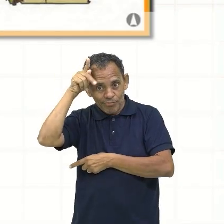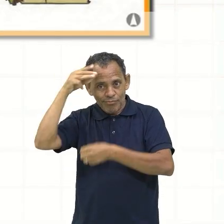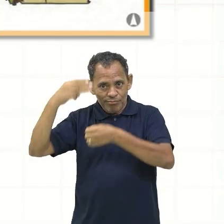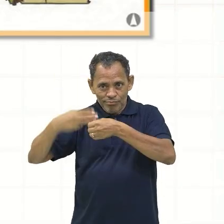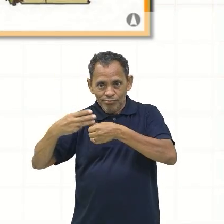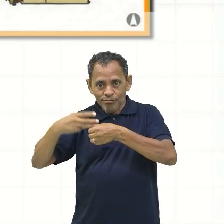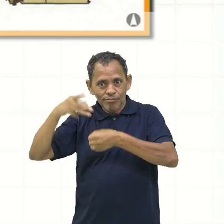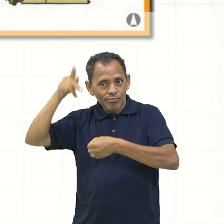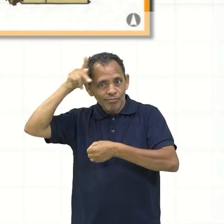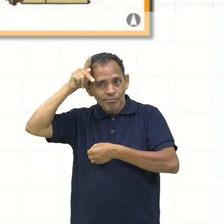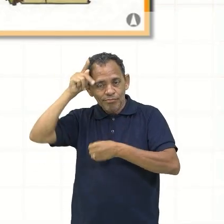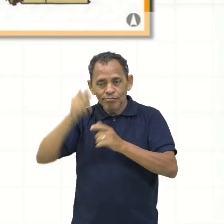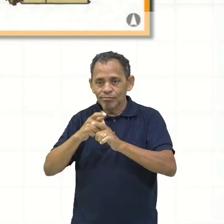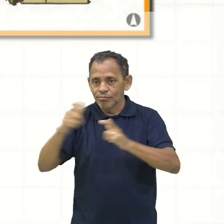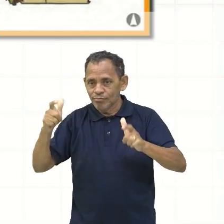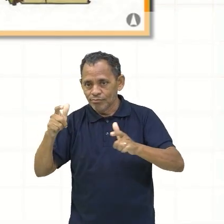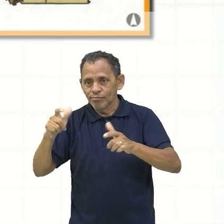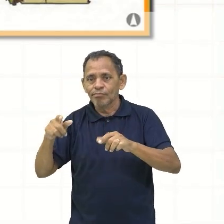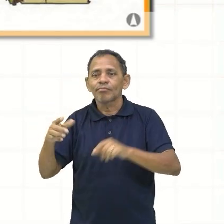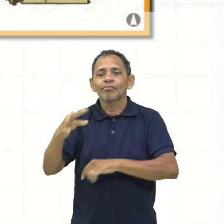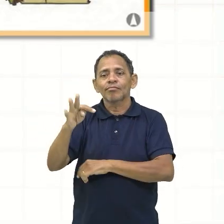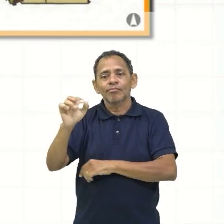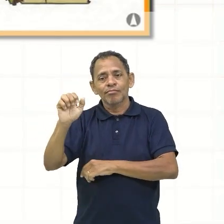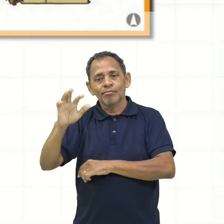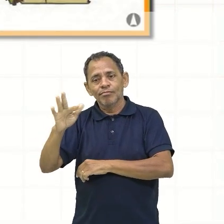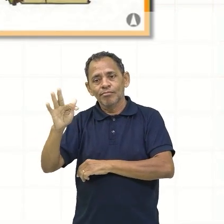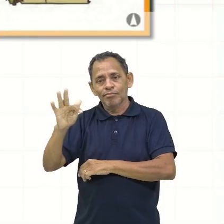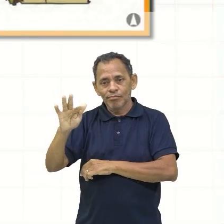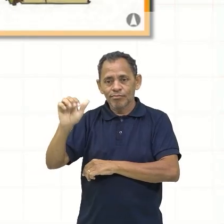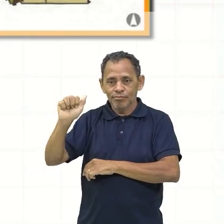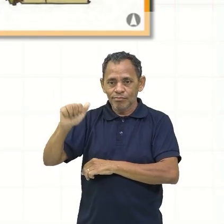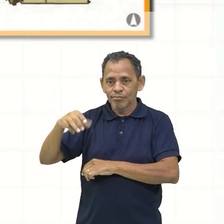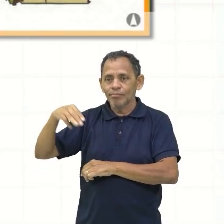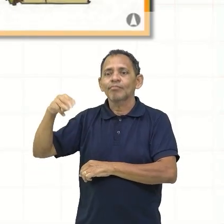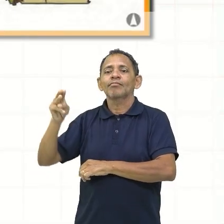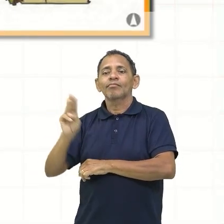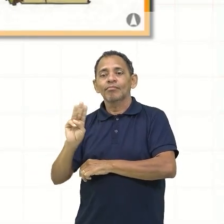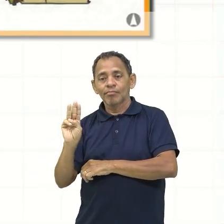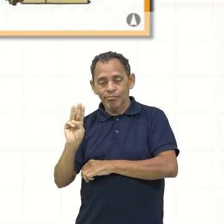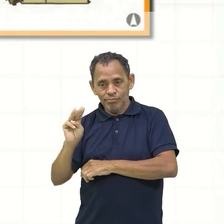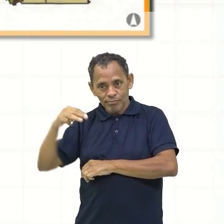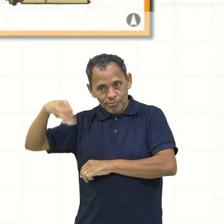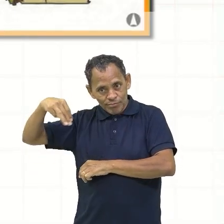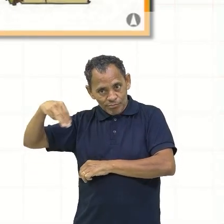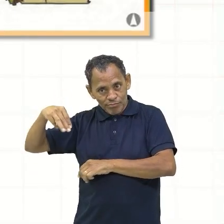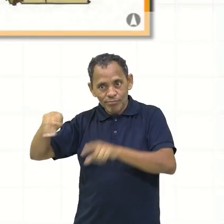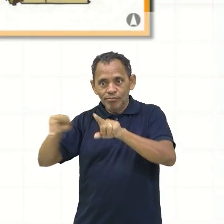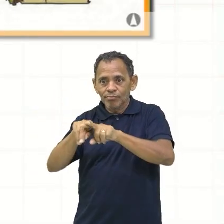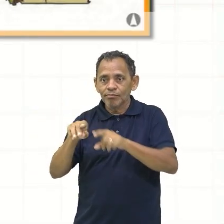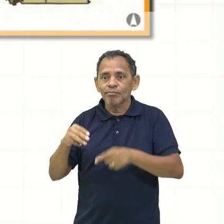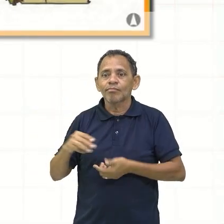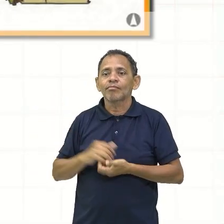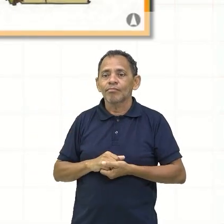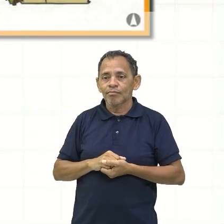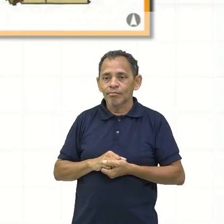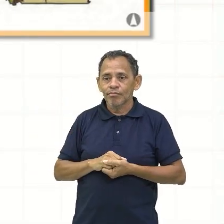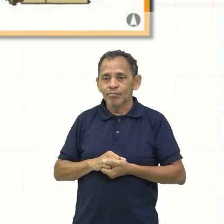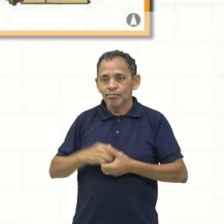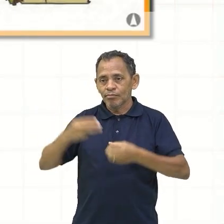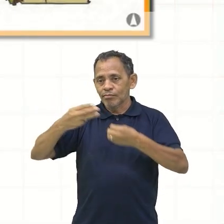população urbana, Tefé, Coari, Manacapuru, entre outros. E aí a gente também dá